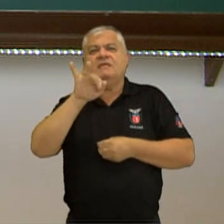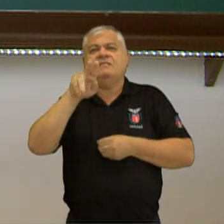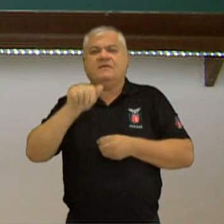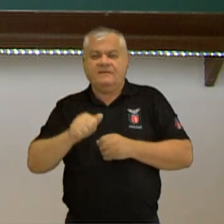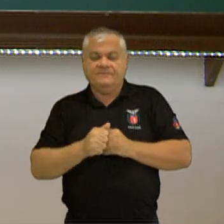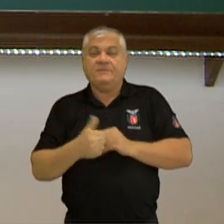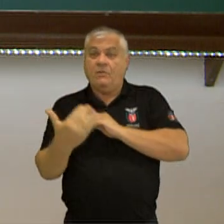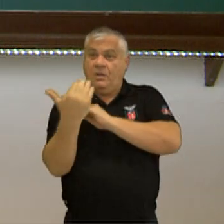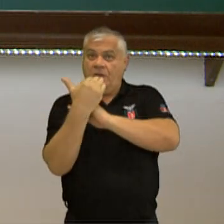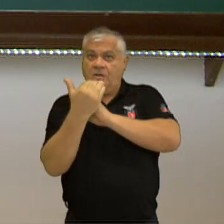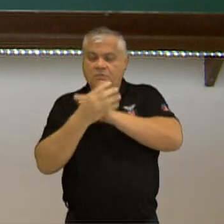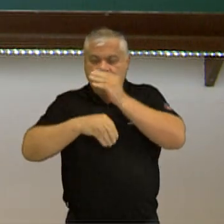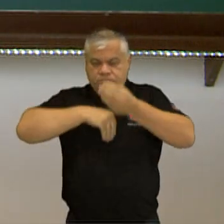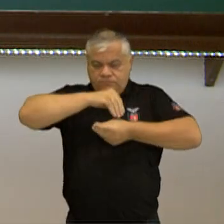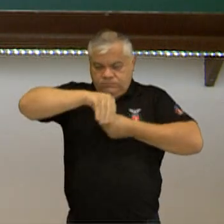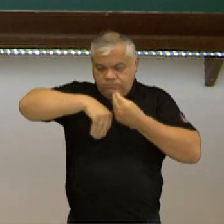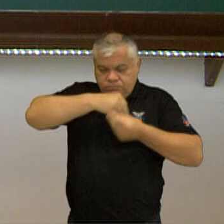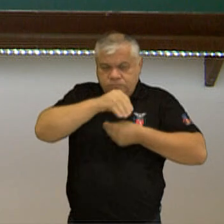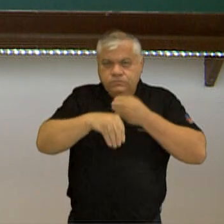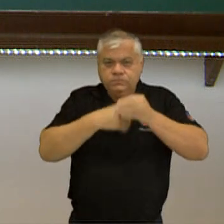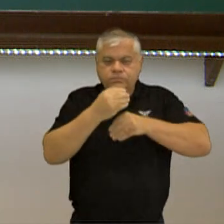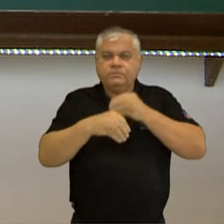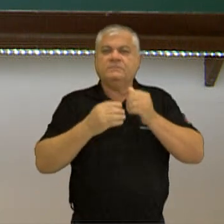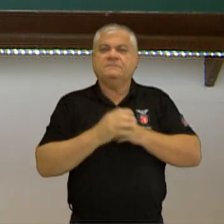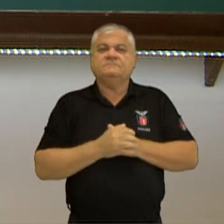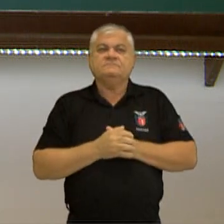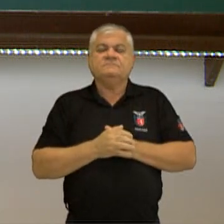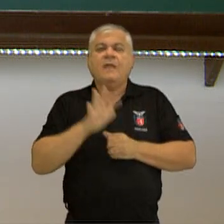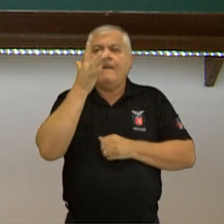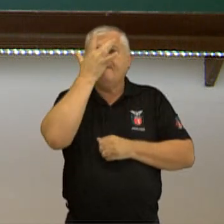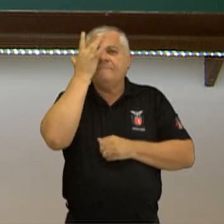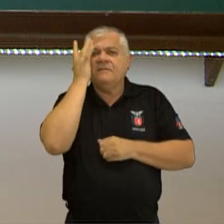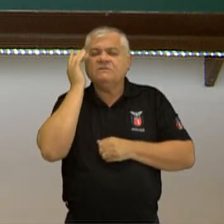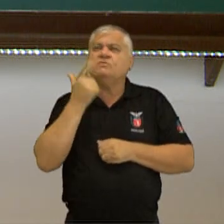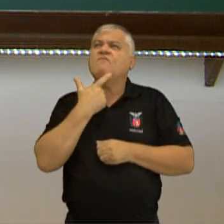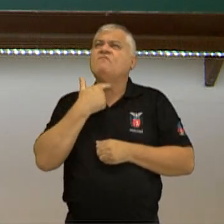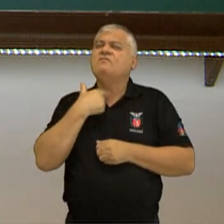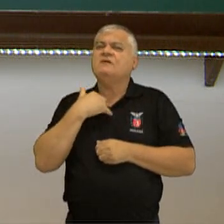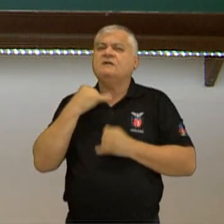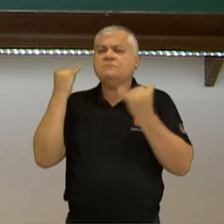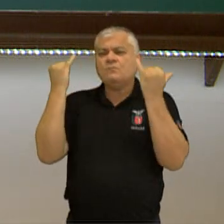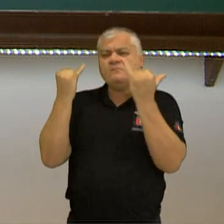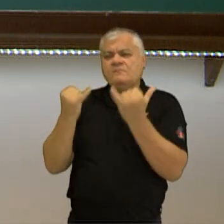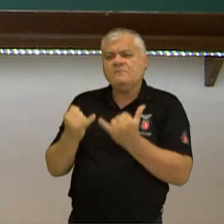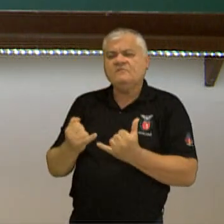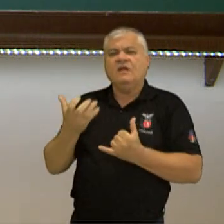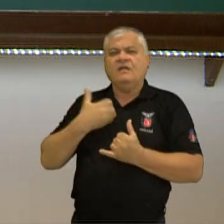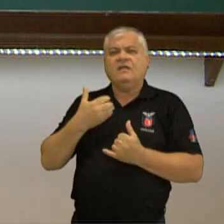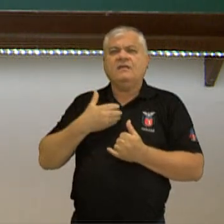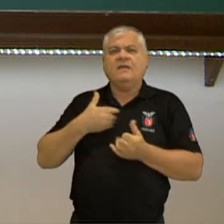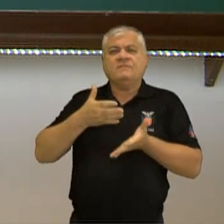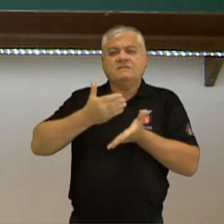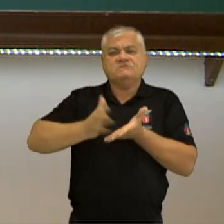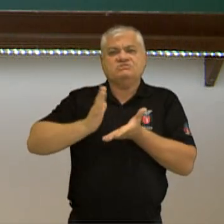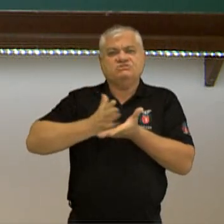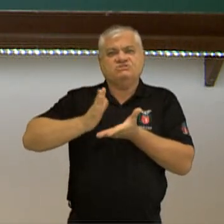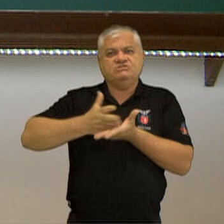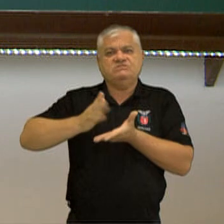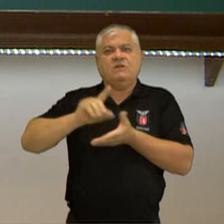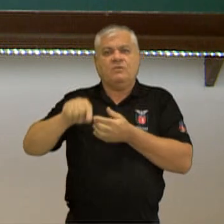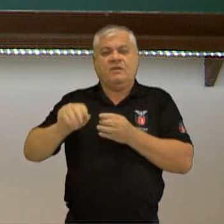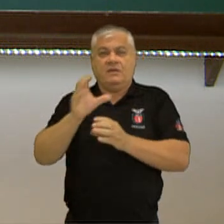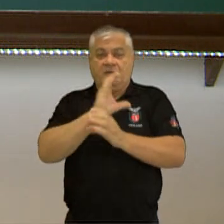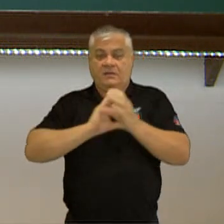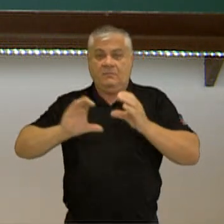ajudam nessa reposição. Para quem busca emagrecimento, aí no caso devem excluir fontes de carboidratos na alimentação, ou